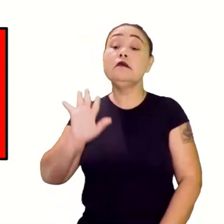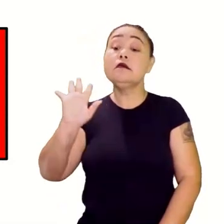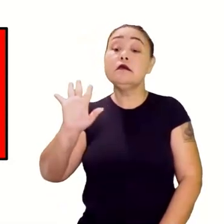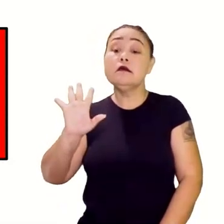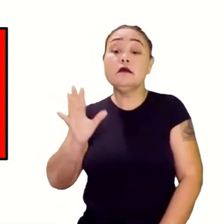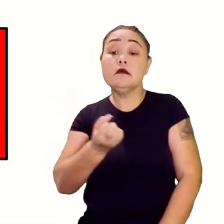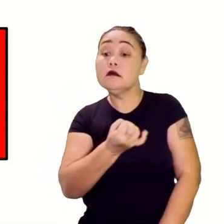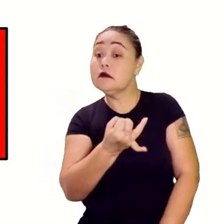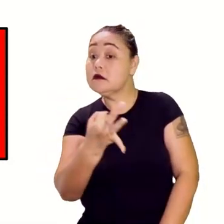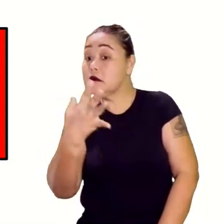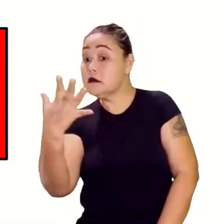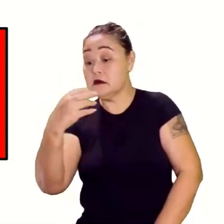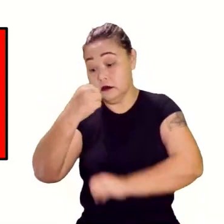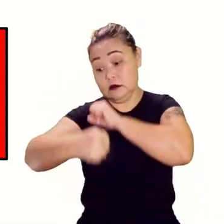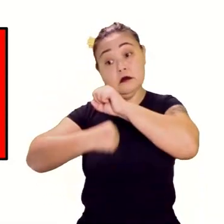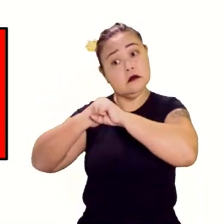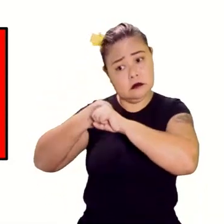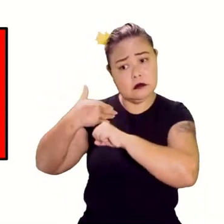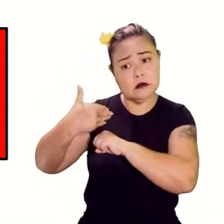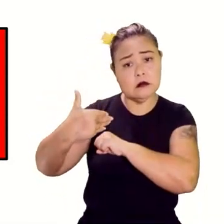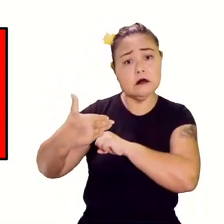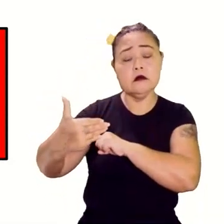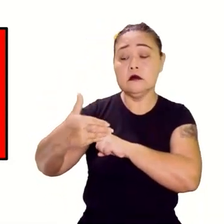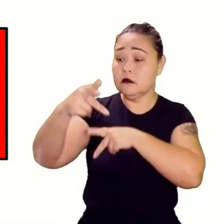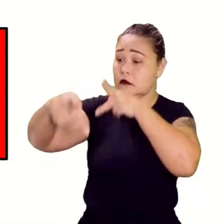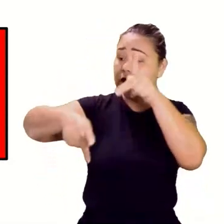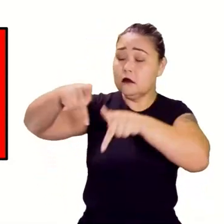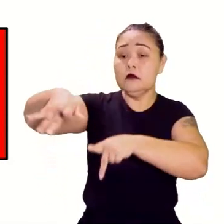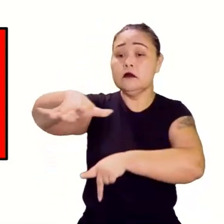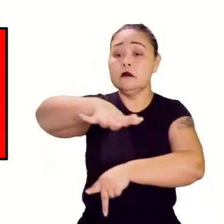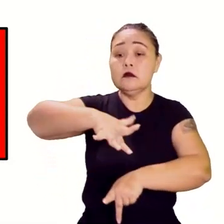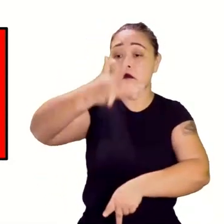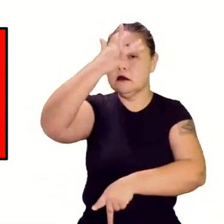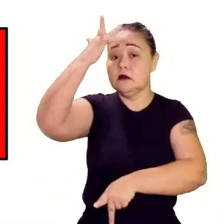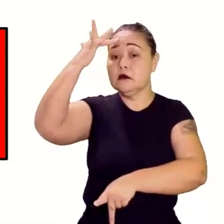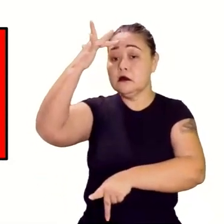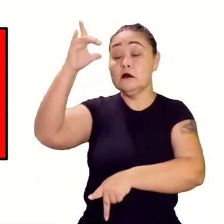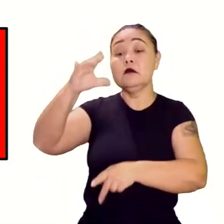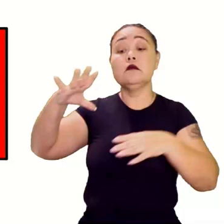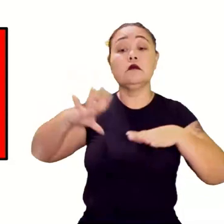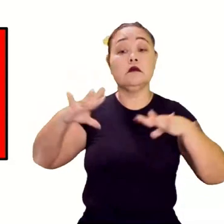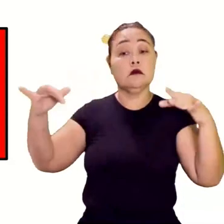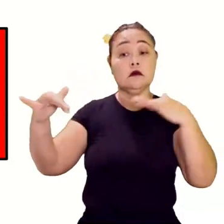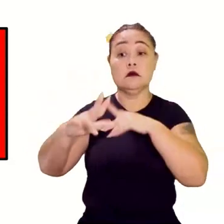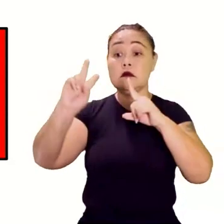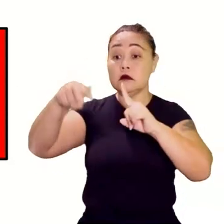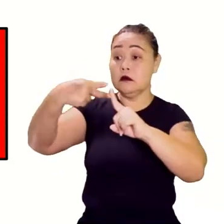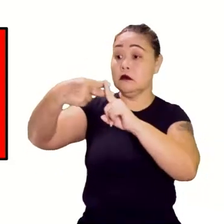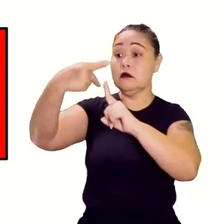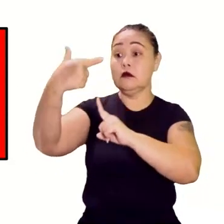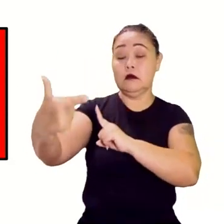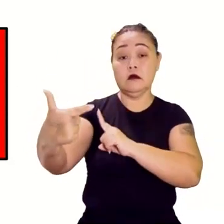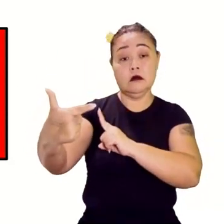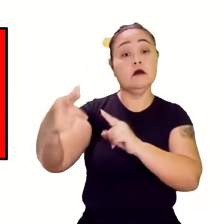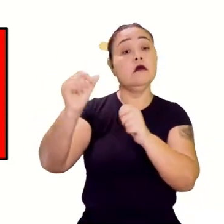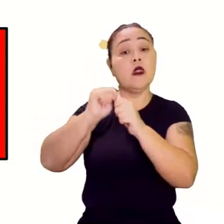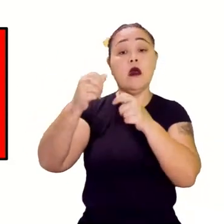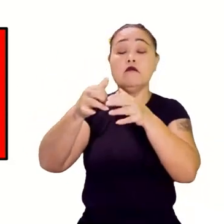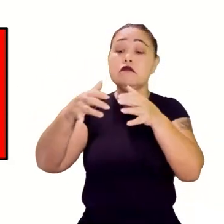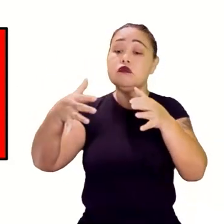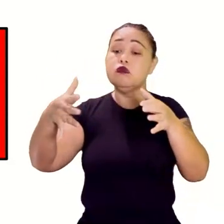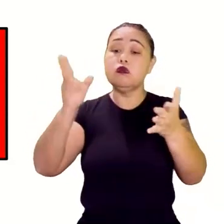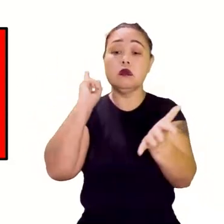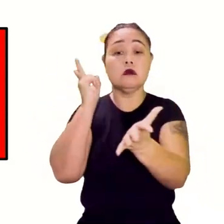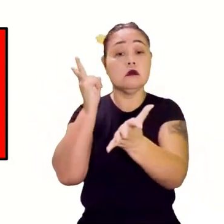Aproximadamente, em quantos anos a população dessa cidade dobrará se a taxa de